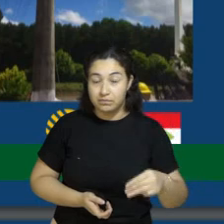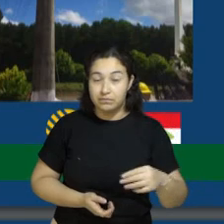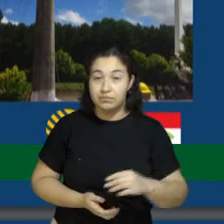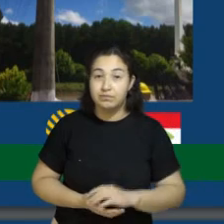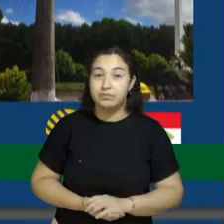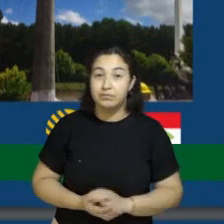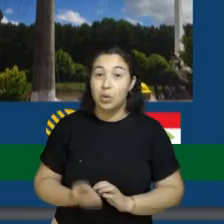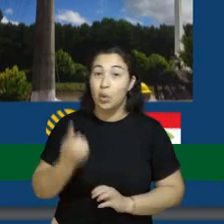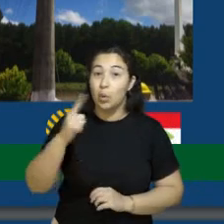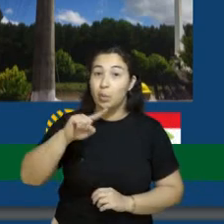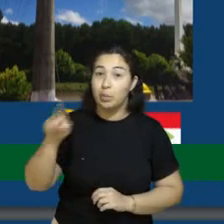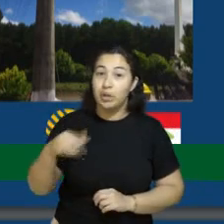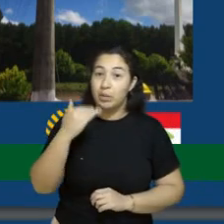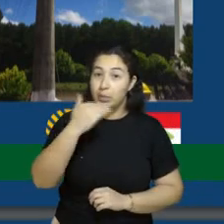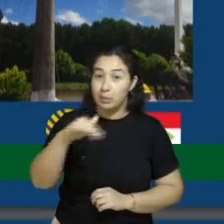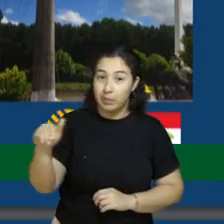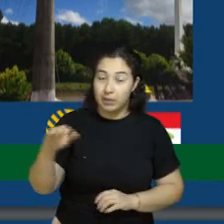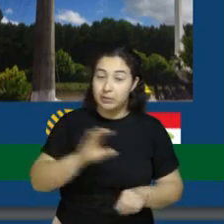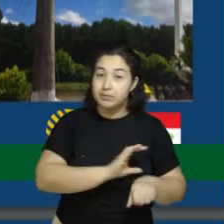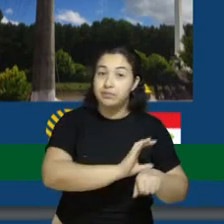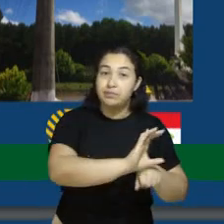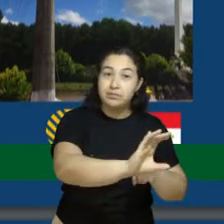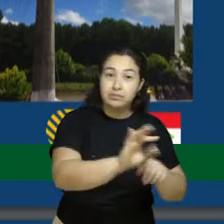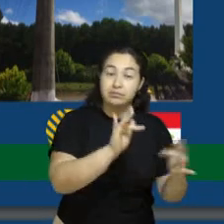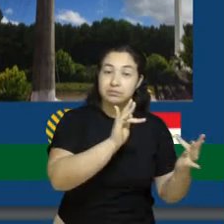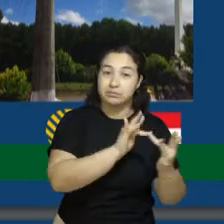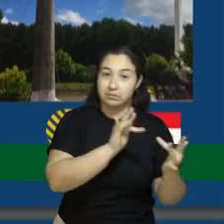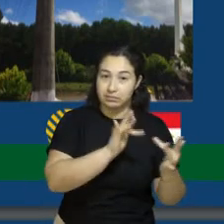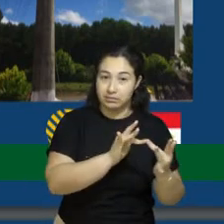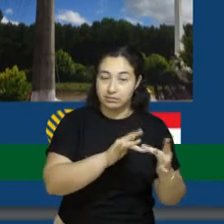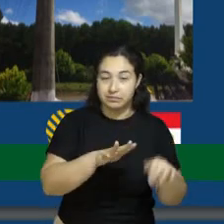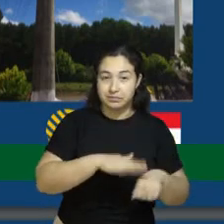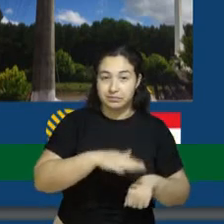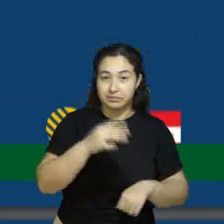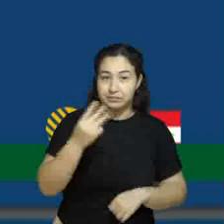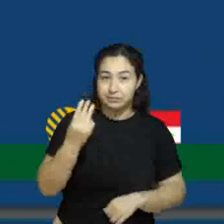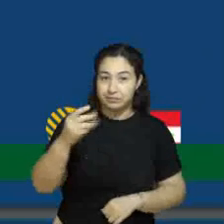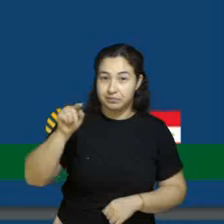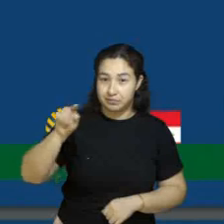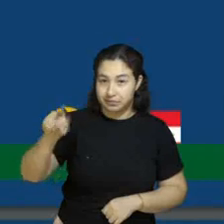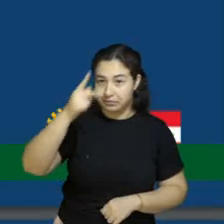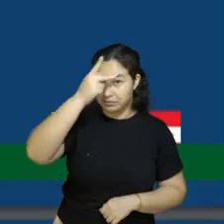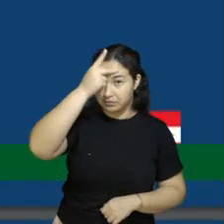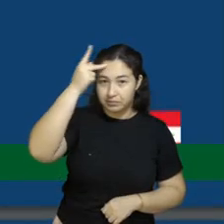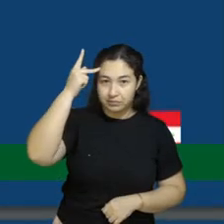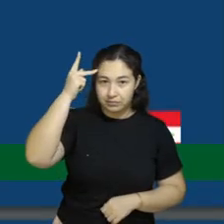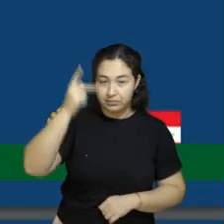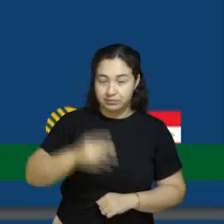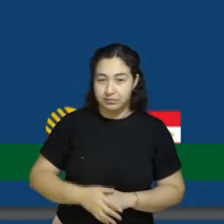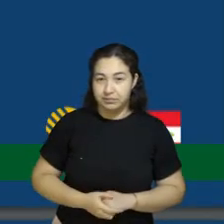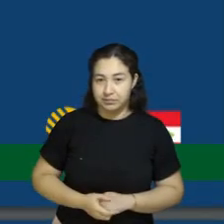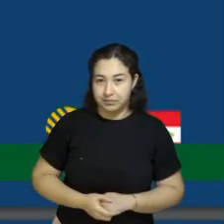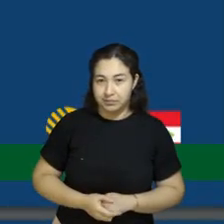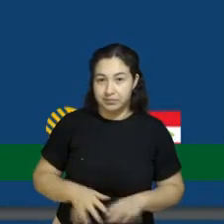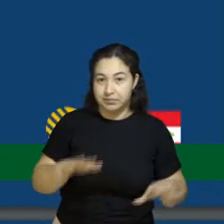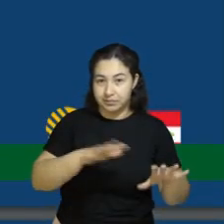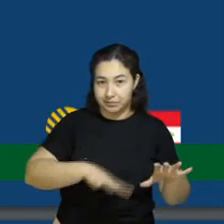fazer recursividade, né, e atender mais de 3 mil consumidores. A regional de